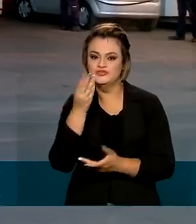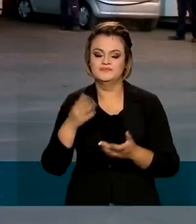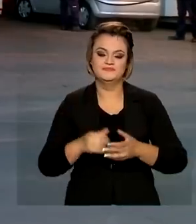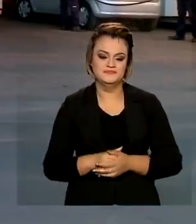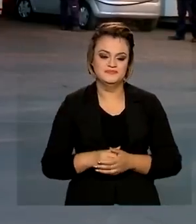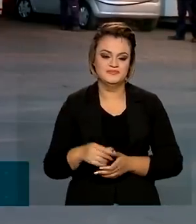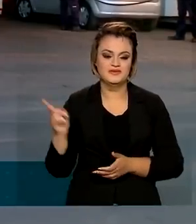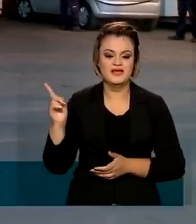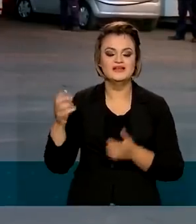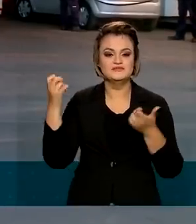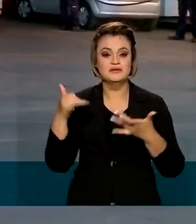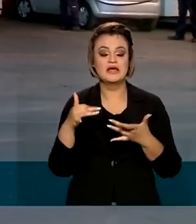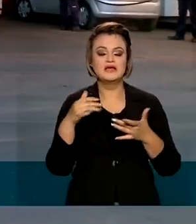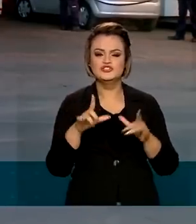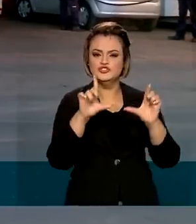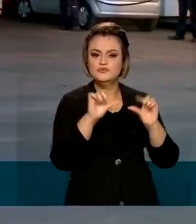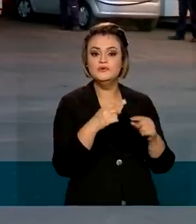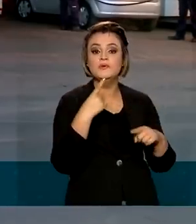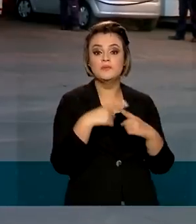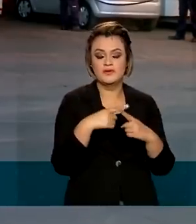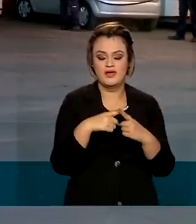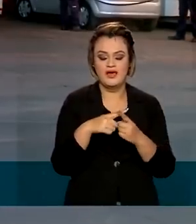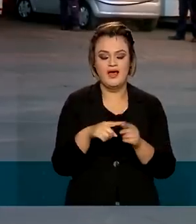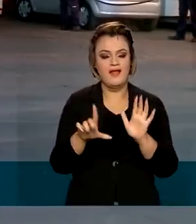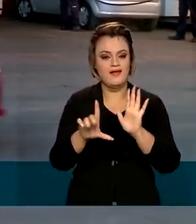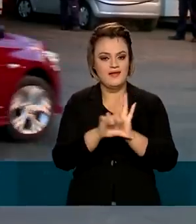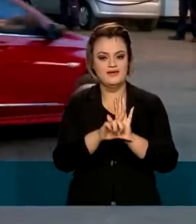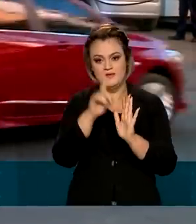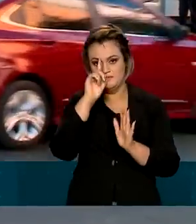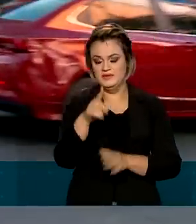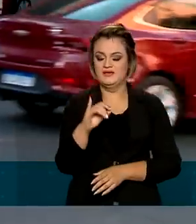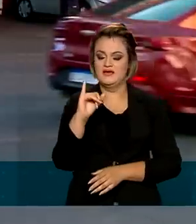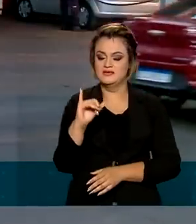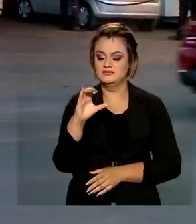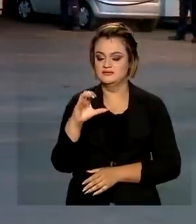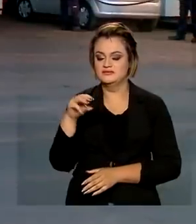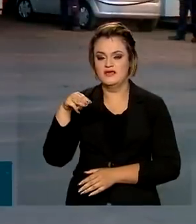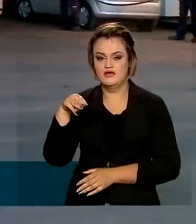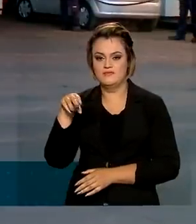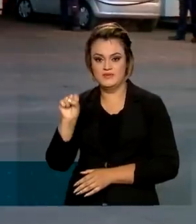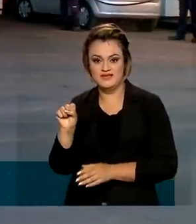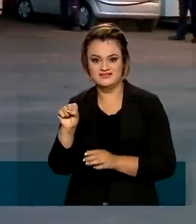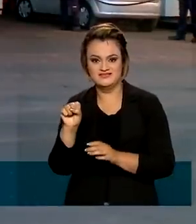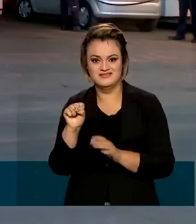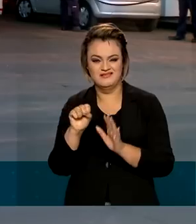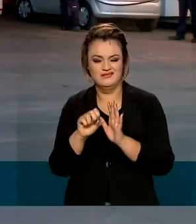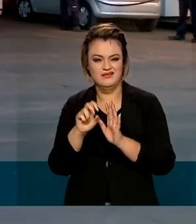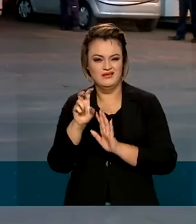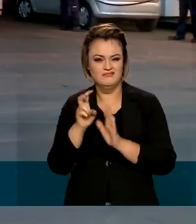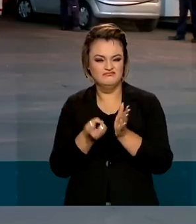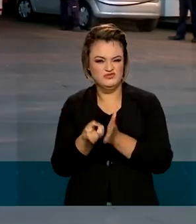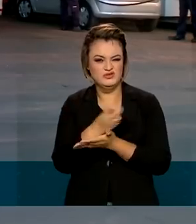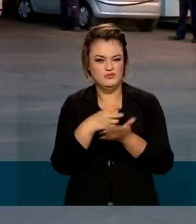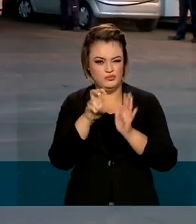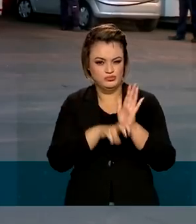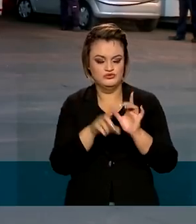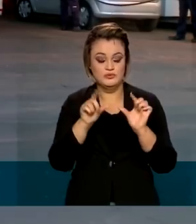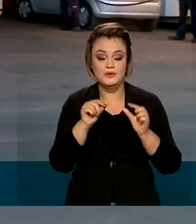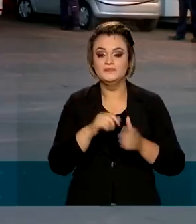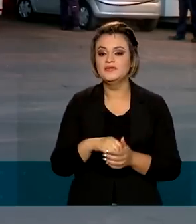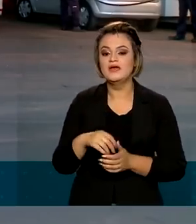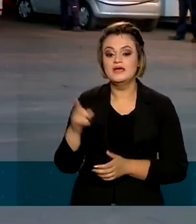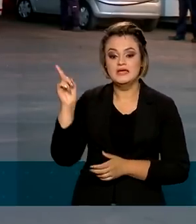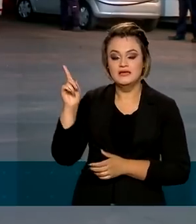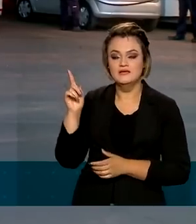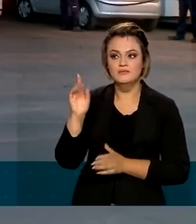é reflexo da lei que limitou a 18% a cobrança de ICMS sobre os combustíveis, com destaque para a gasolina